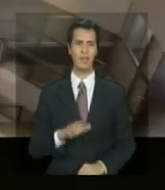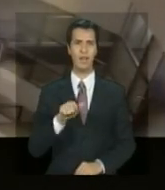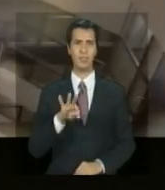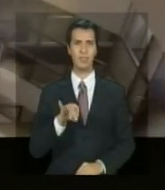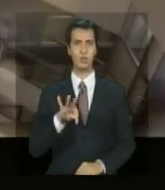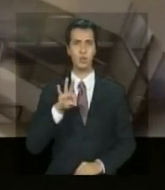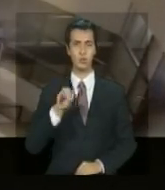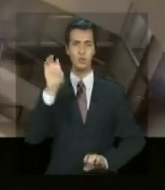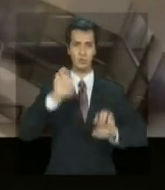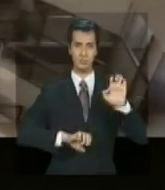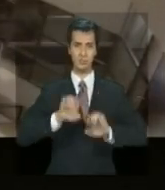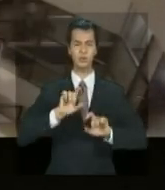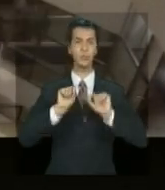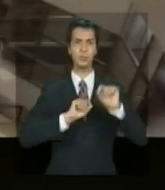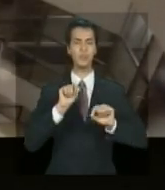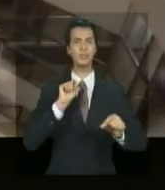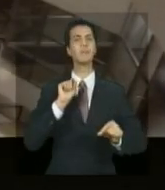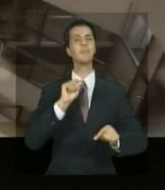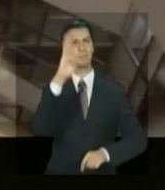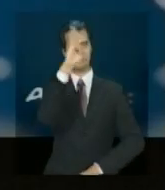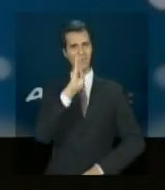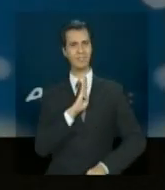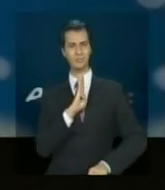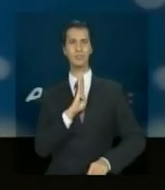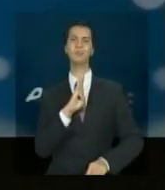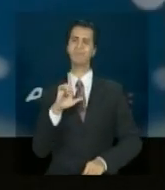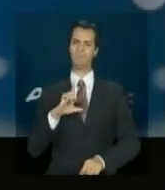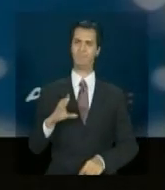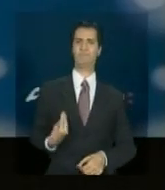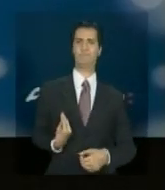Atento, o Brasil passa por aqui.